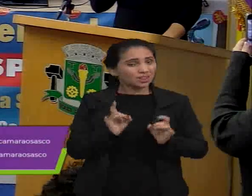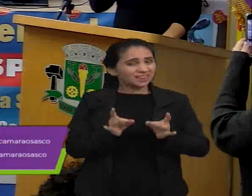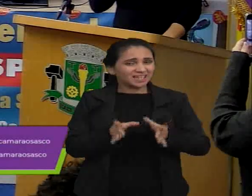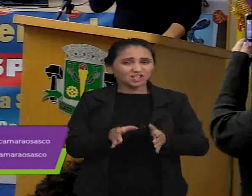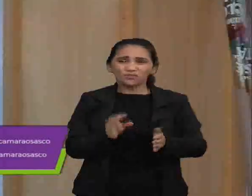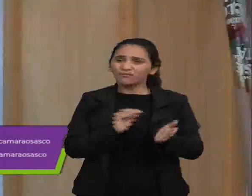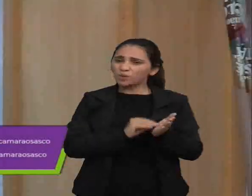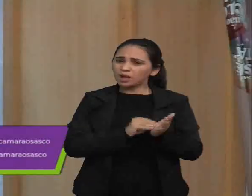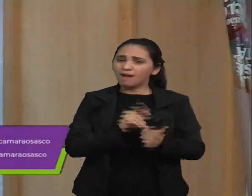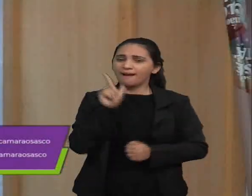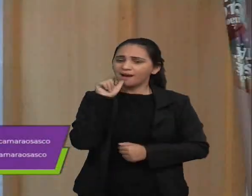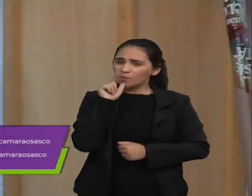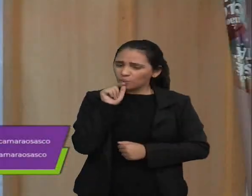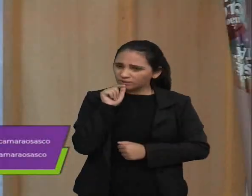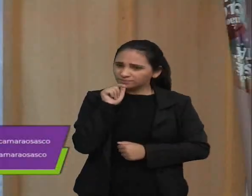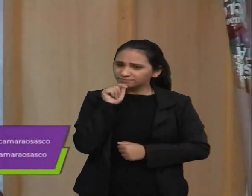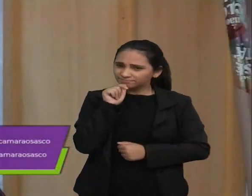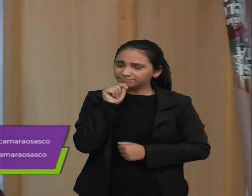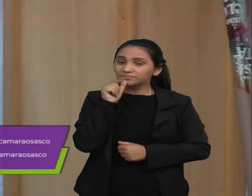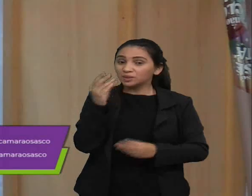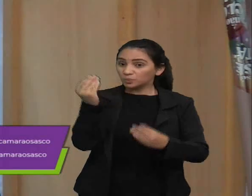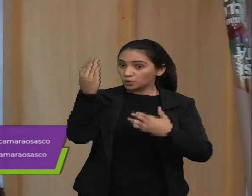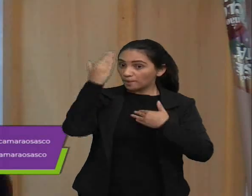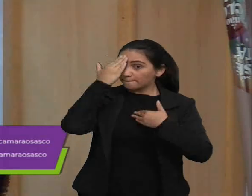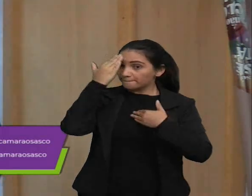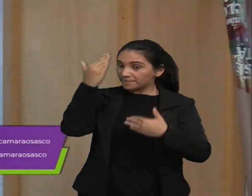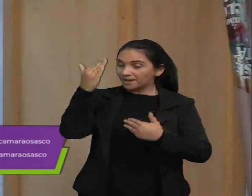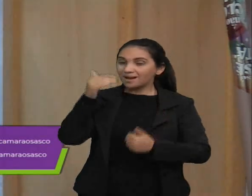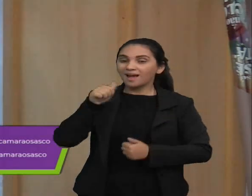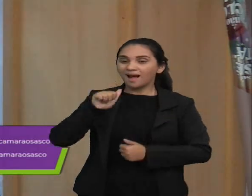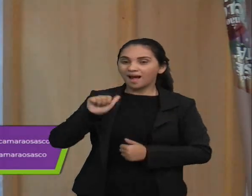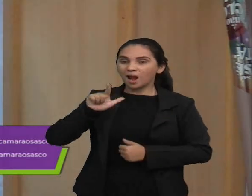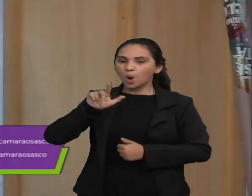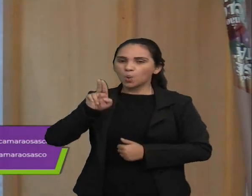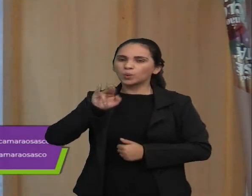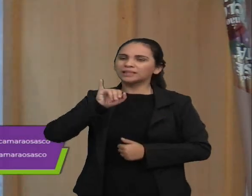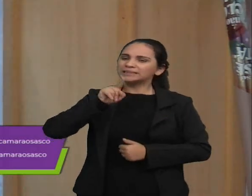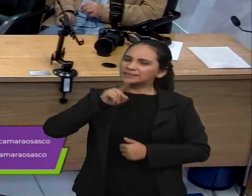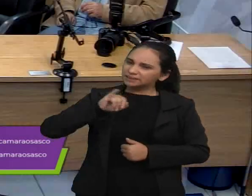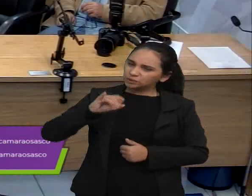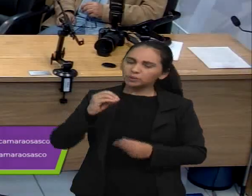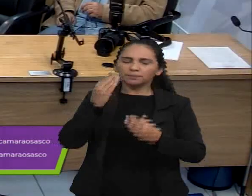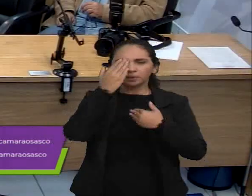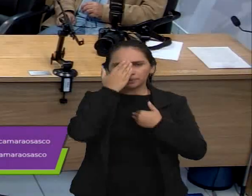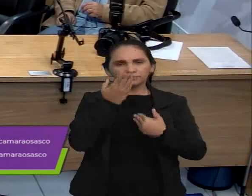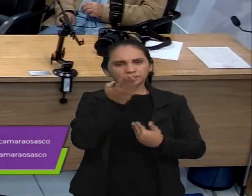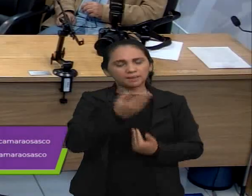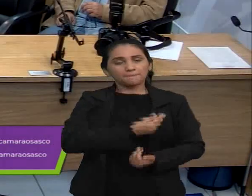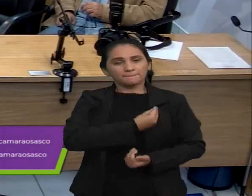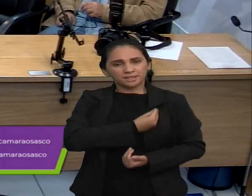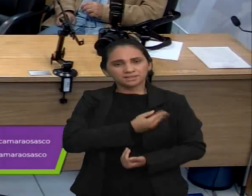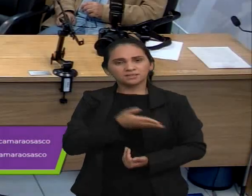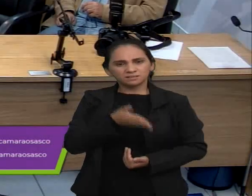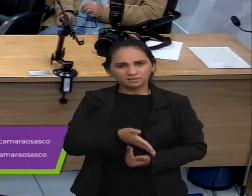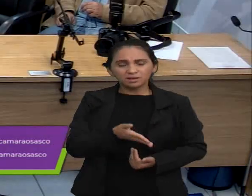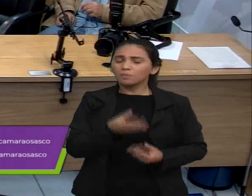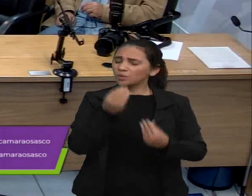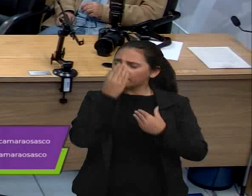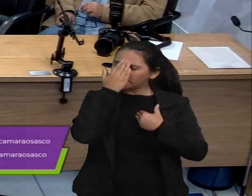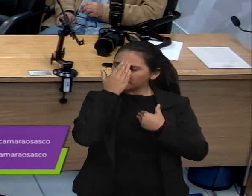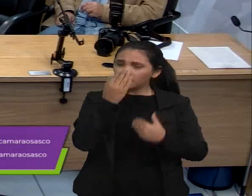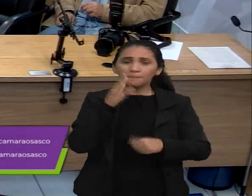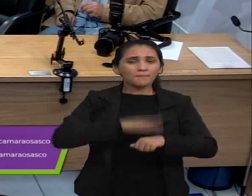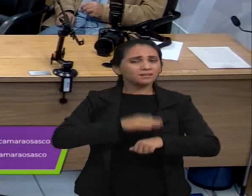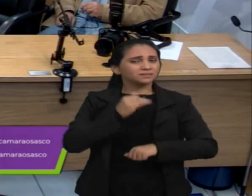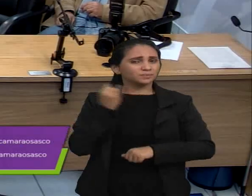faltar água então gente muito obrigado Aloysio muito obrigado pela sua presença é muito importante que você esteja aqui conosco